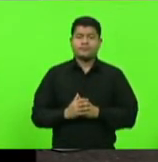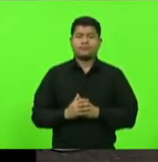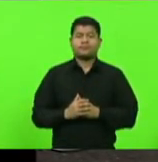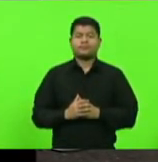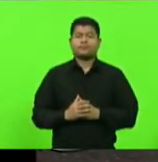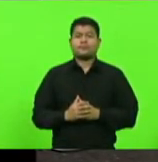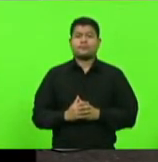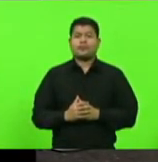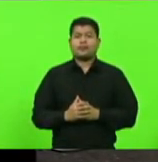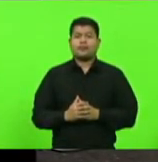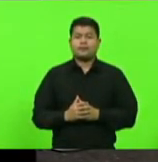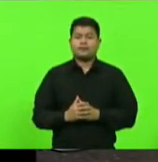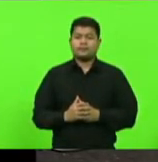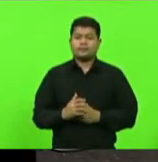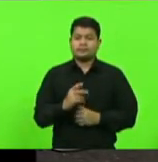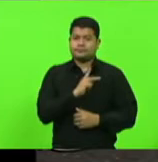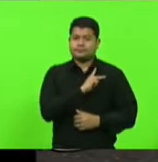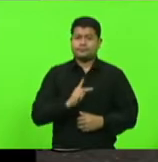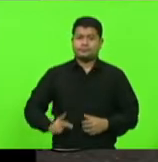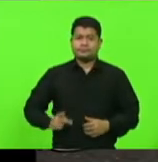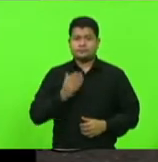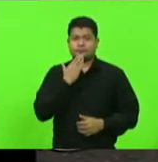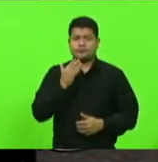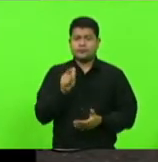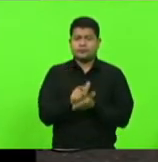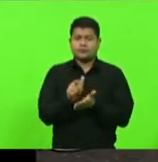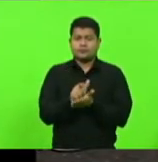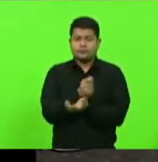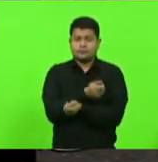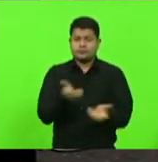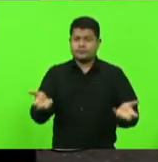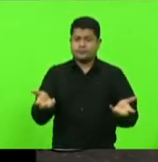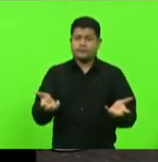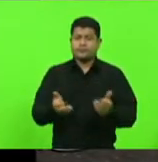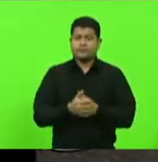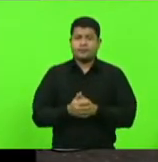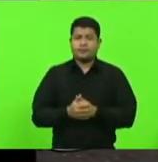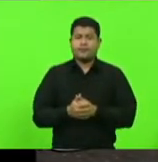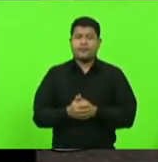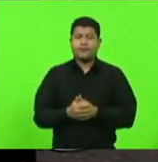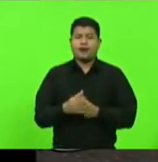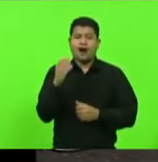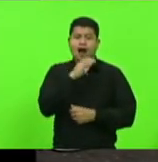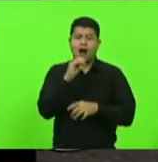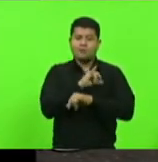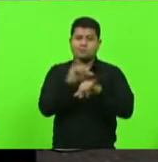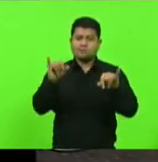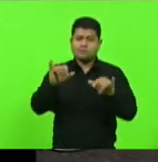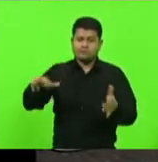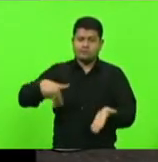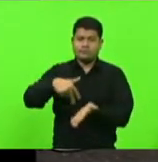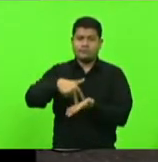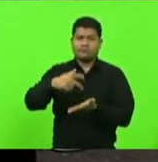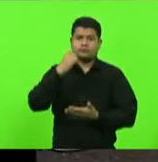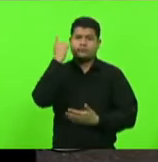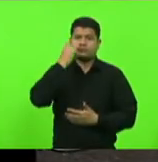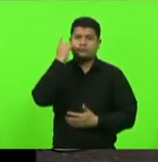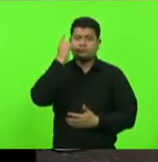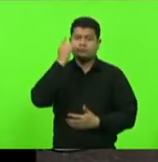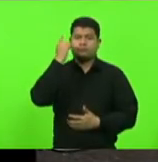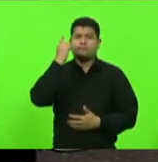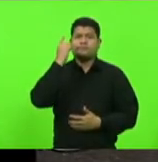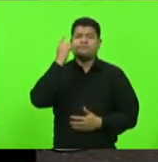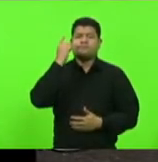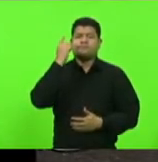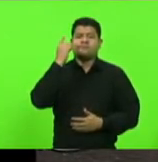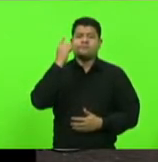Expediente, o senhor presidente solicitou que se procedesse à distribuição. Breves comunicações, fizeram uso da palavra os senhores deputados,